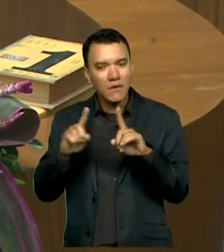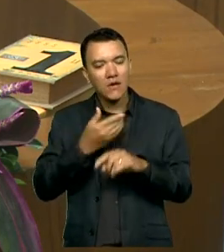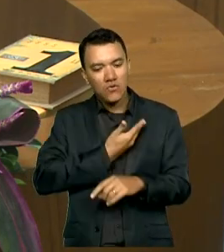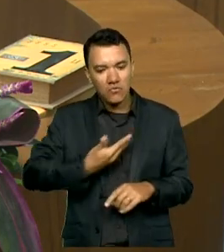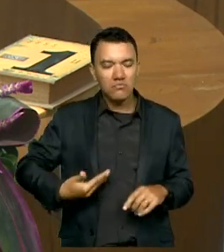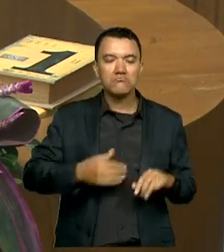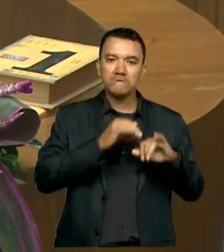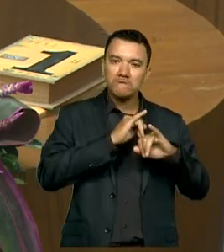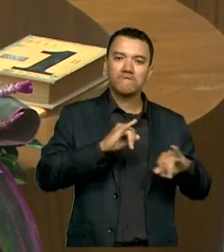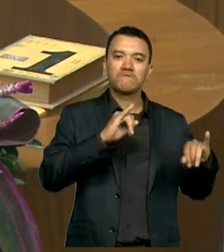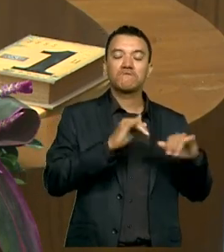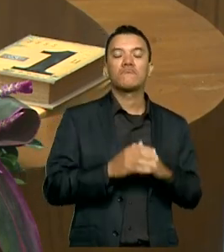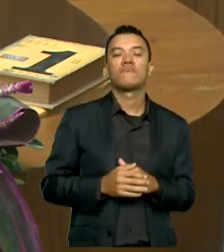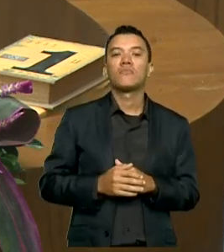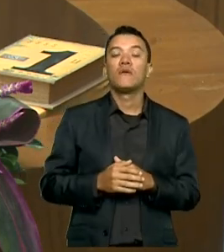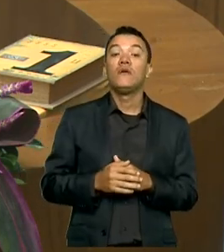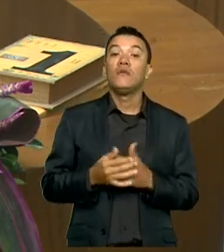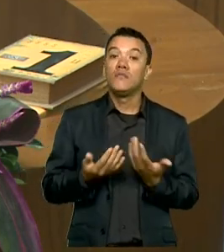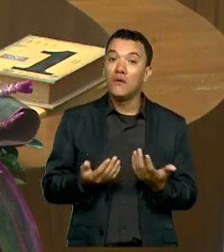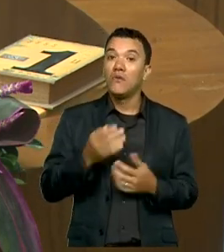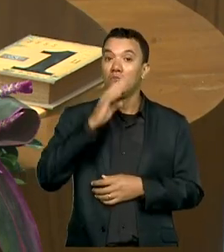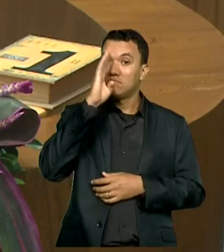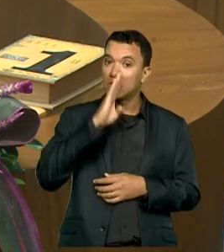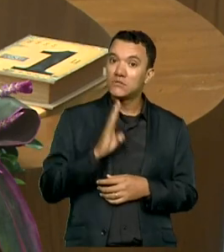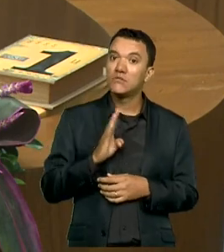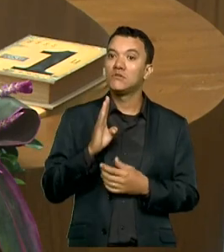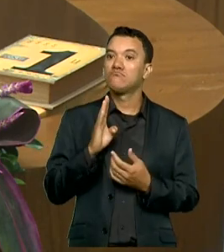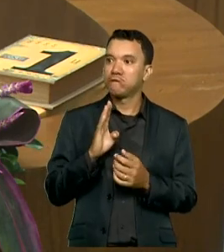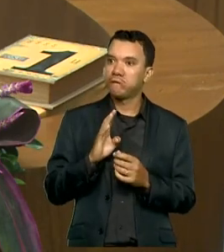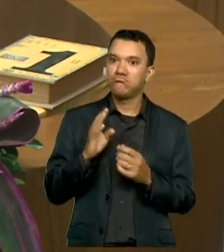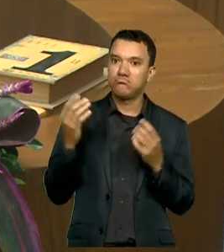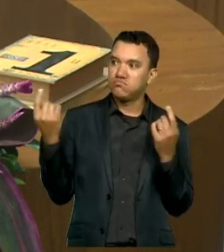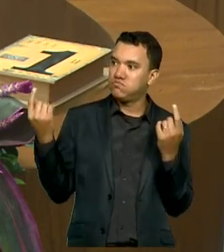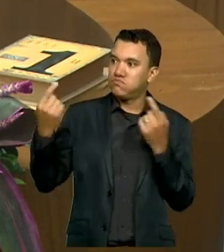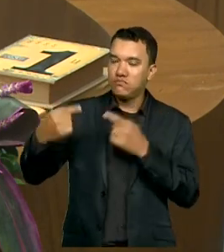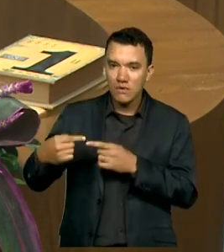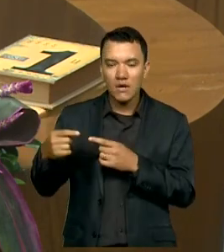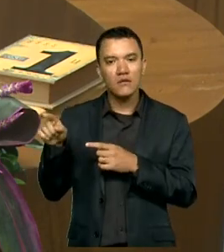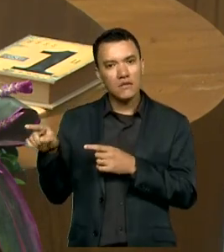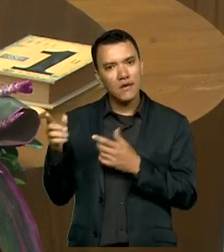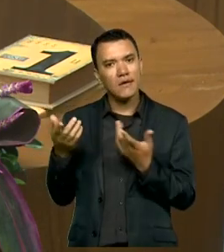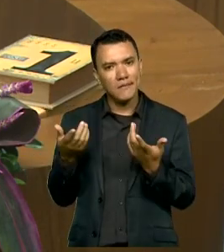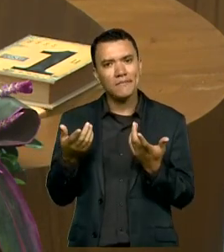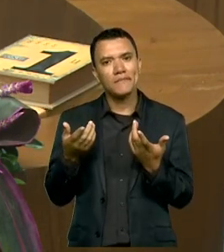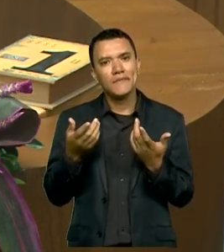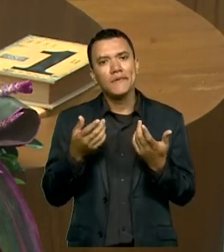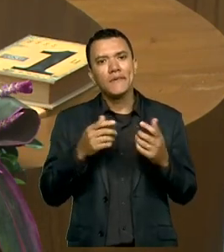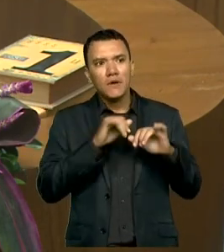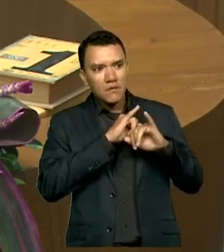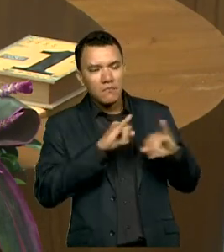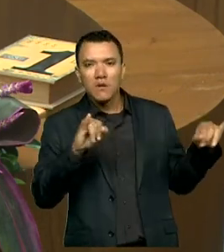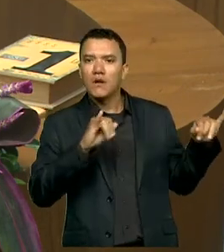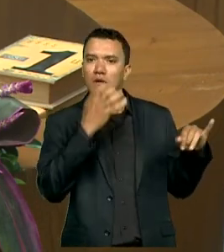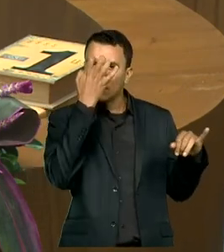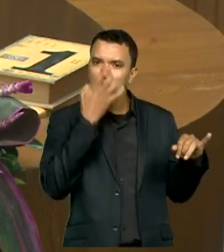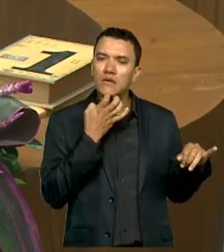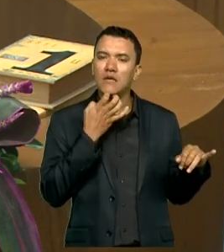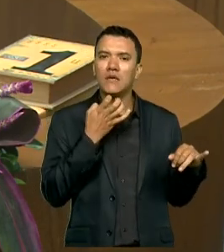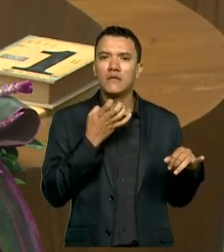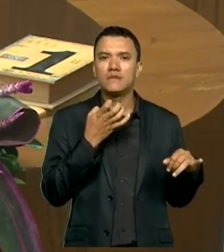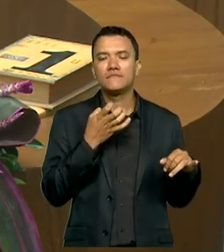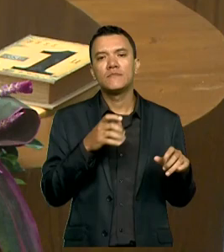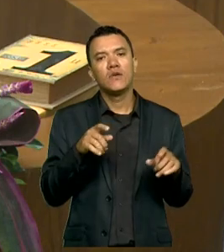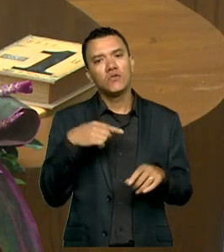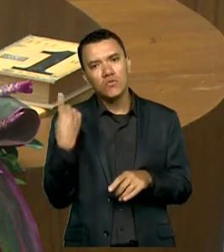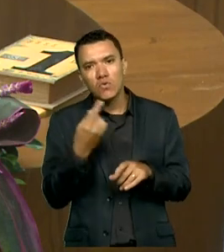o Brasil enfrenta com campanhas sérias, e a gente não poderia deixar também de falar sobre isso, até